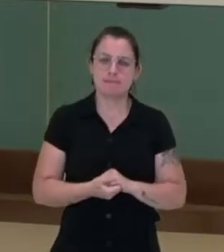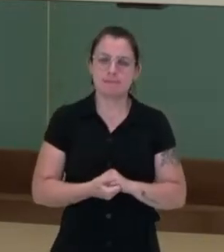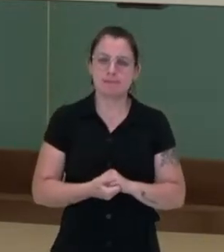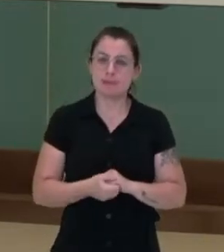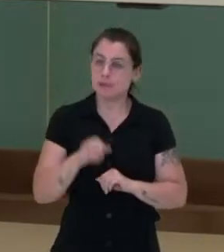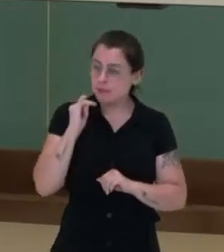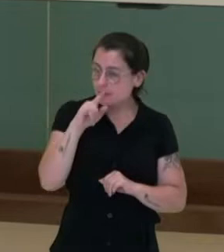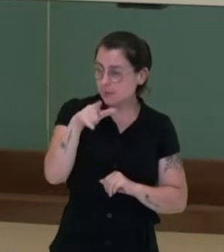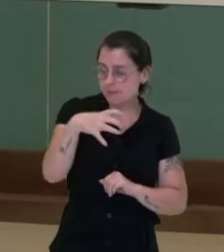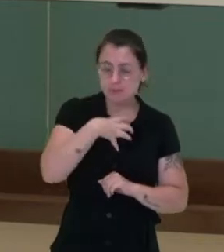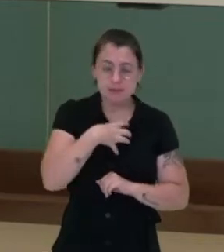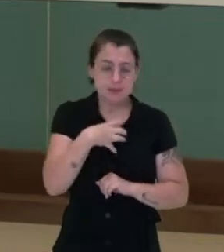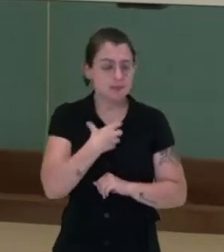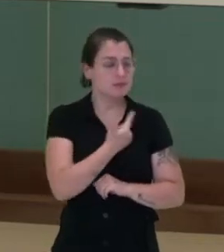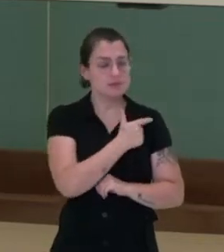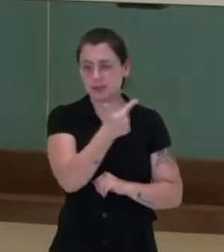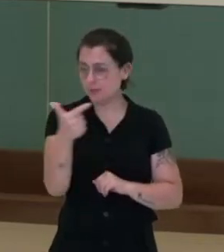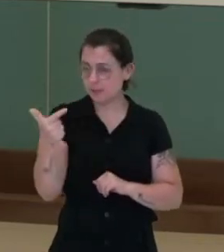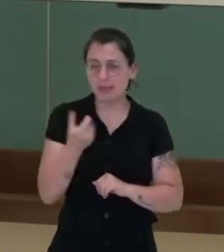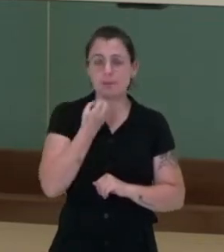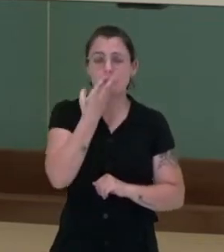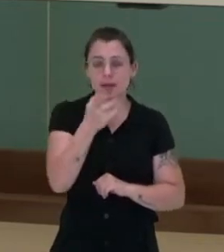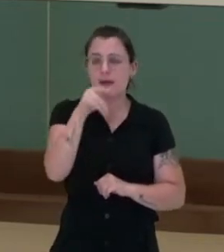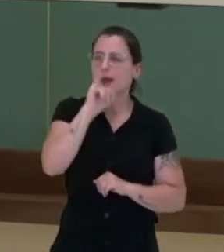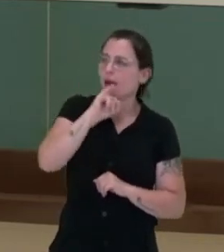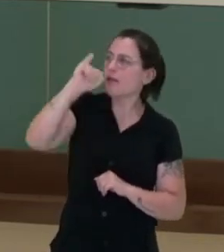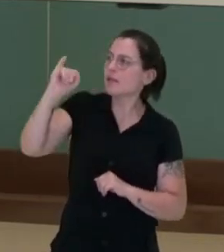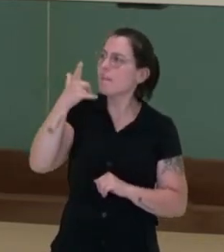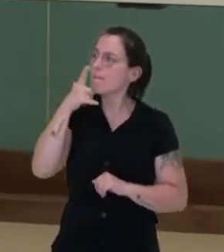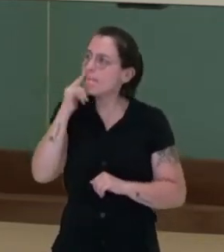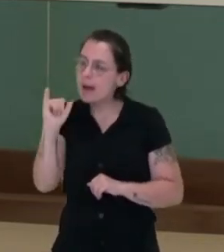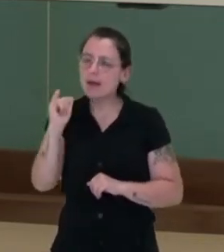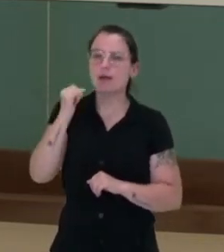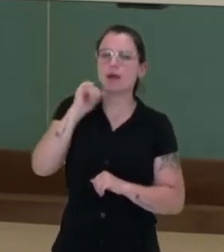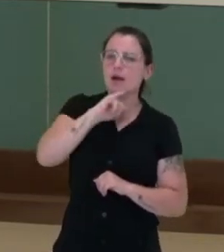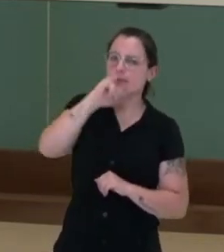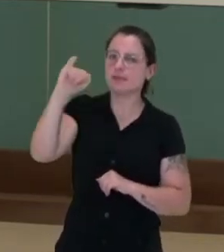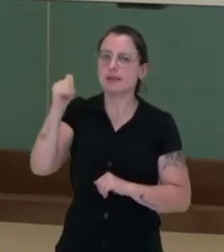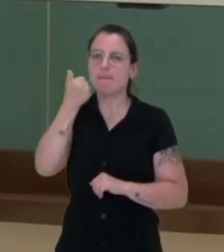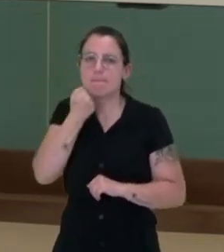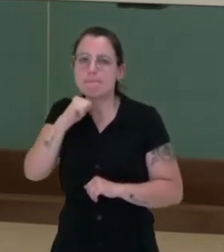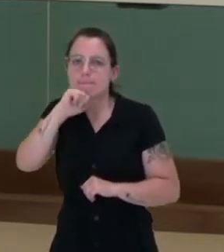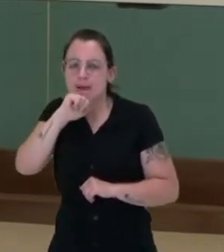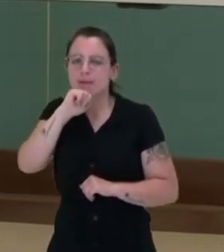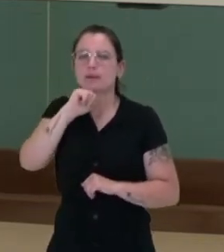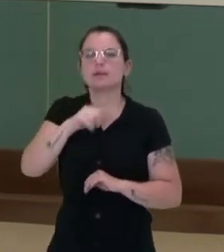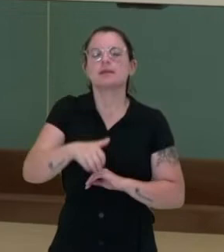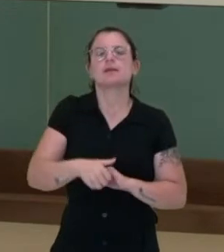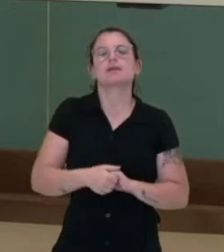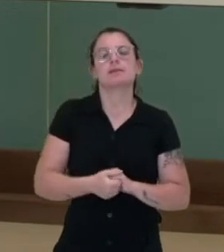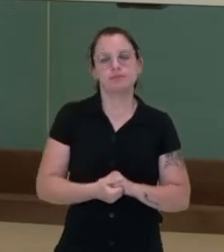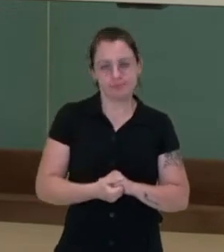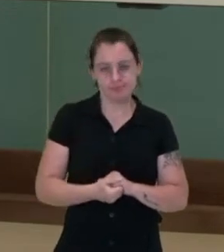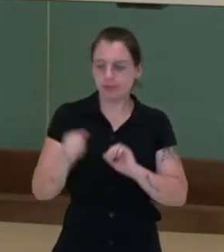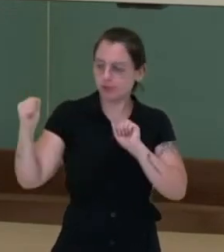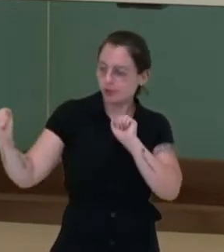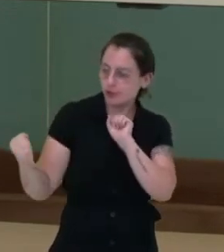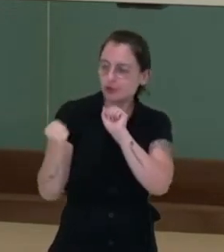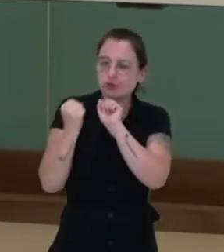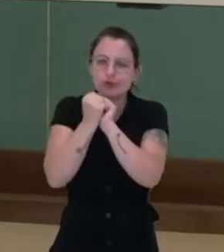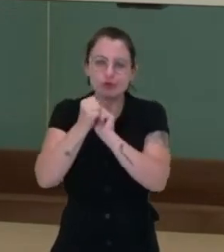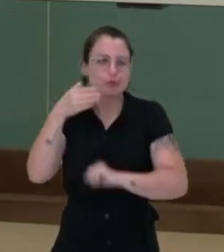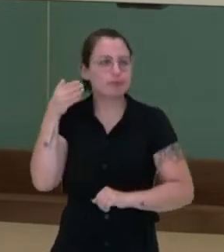bem, você vai avisar os seus responsáveis. E o seu responsável, o pai, a mãe, a madrasta,